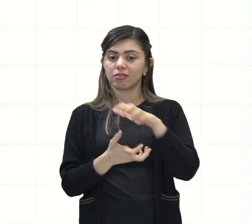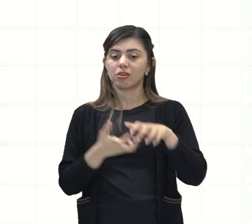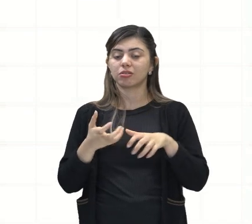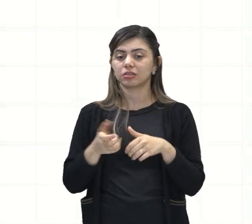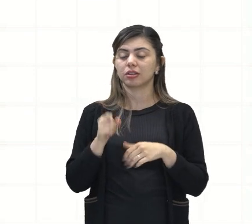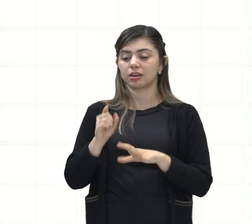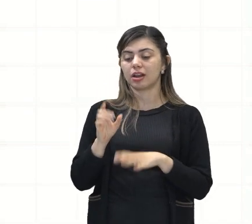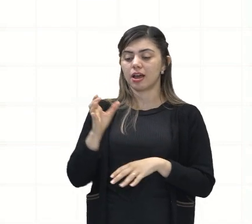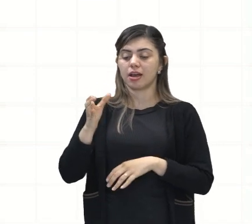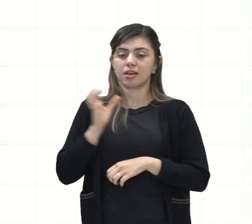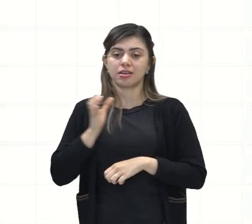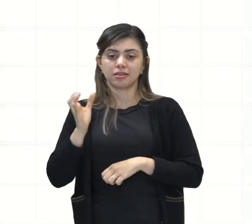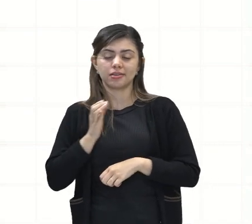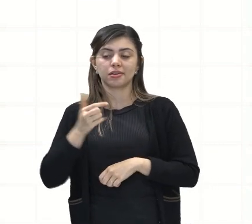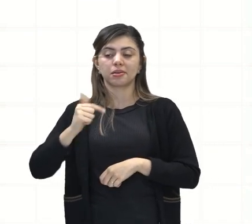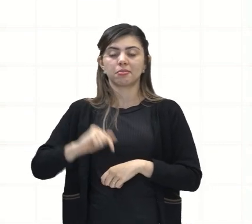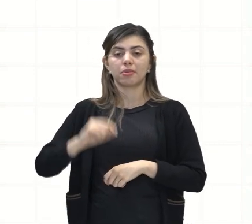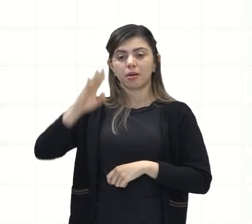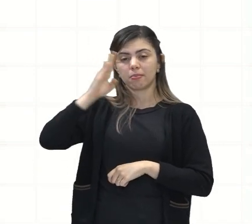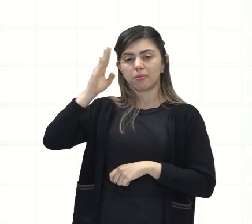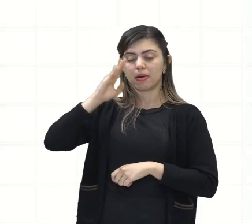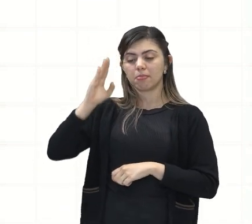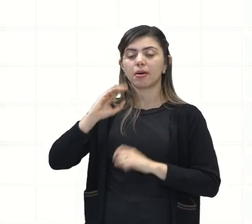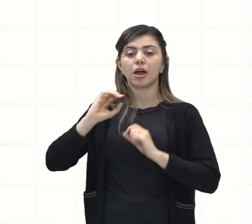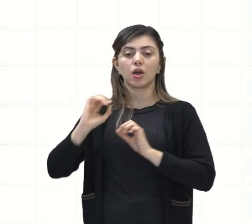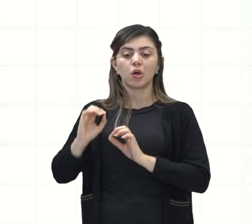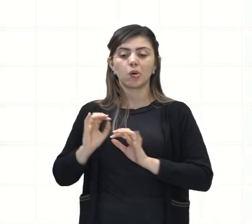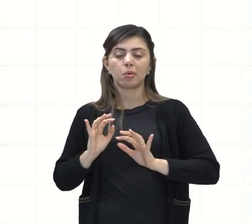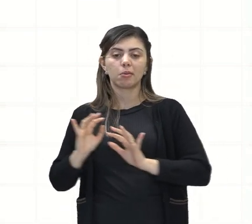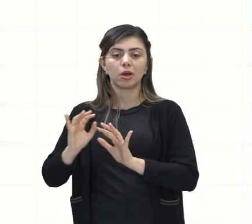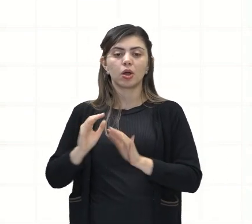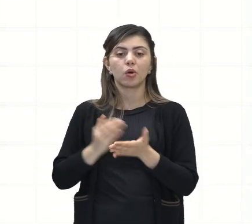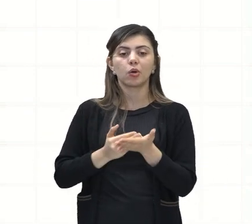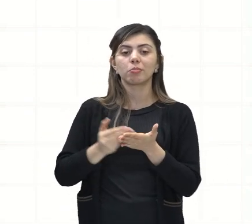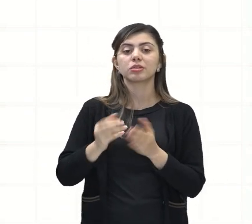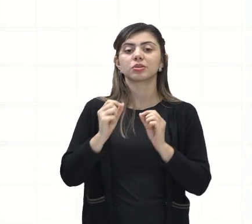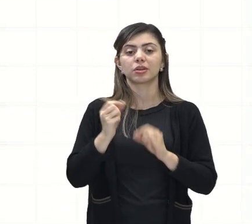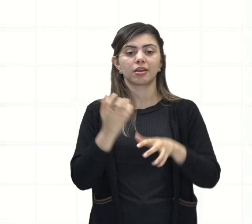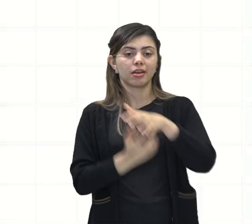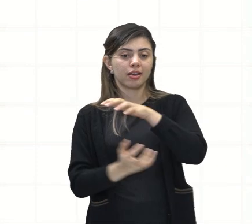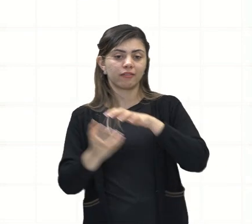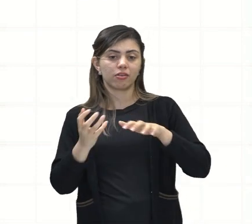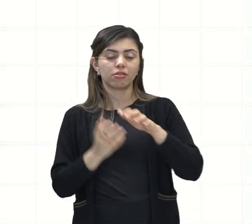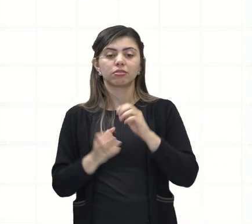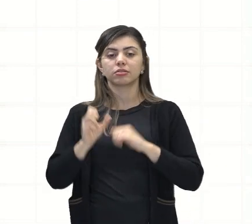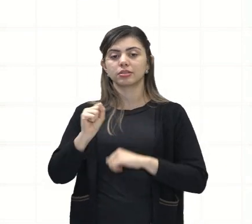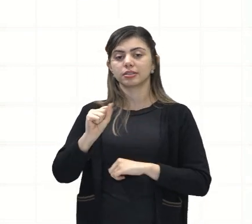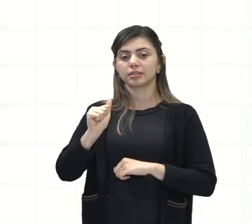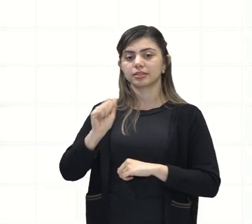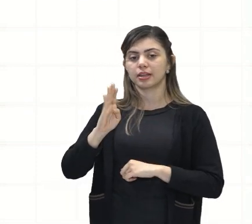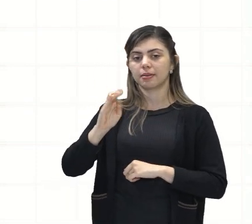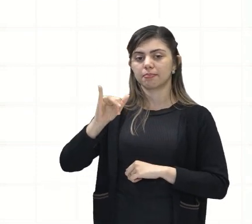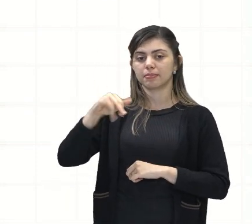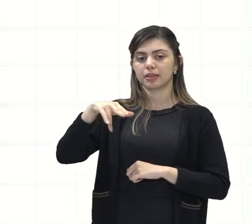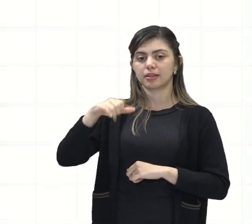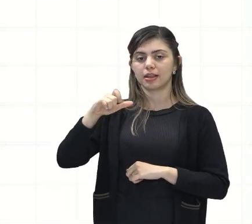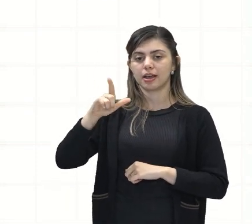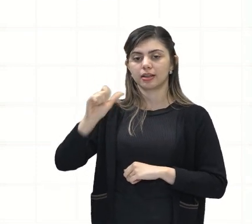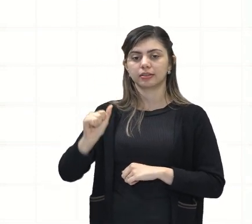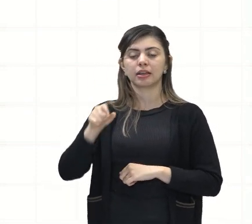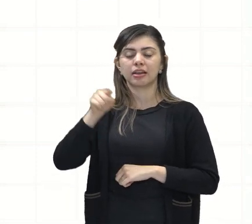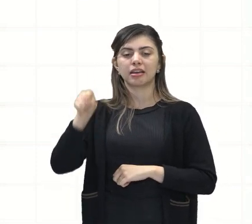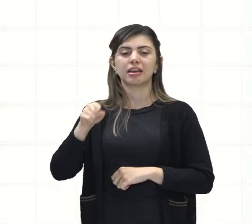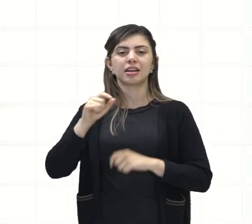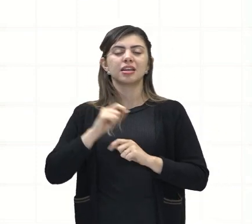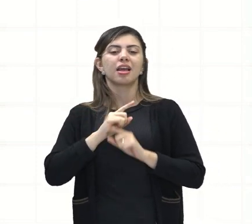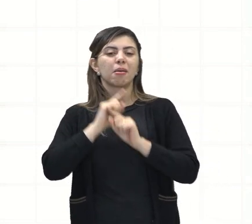militares, se juntarem para dar início à revolta da Sabinada. As reivindicações eram os baixos salários